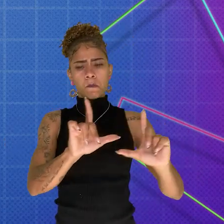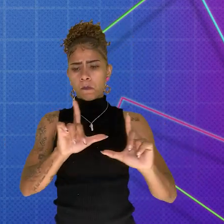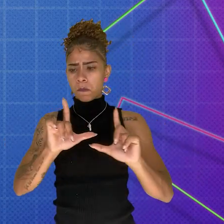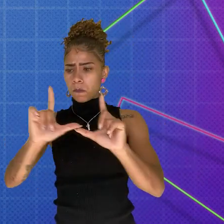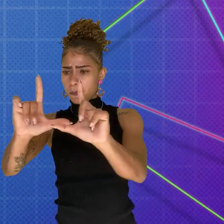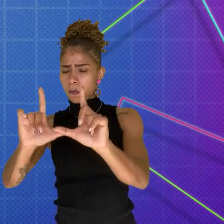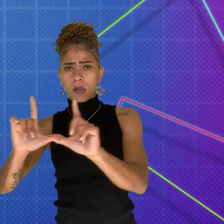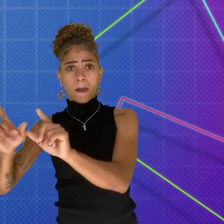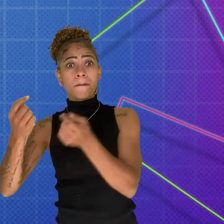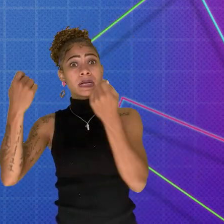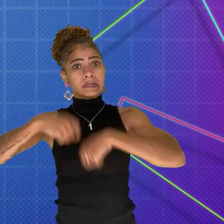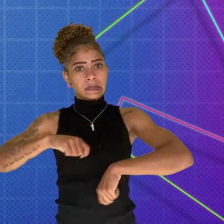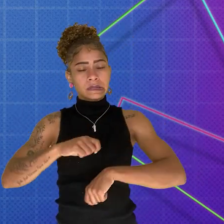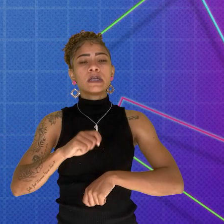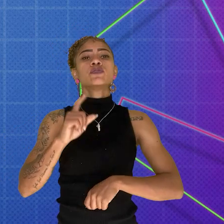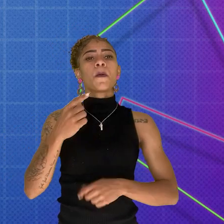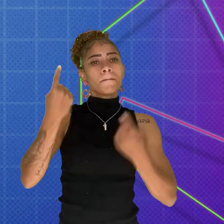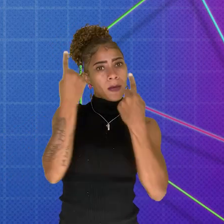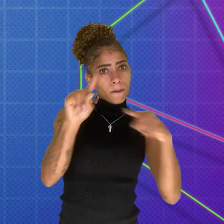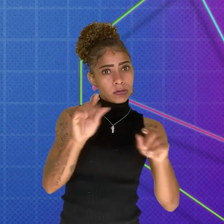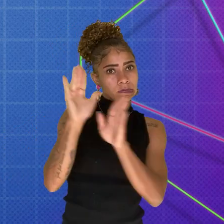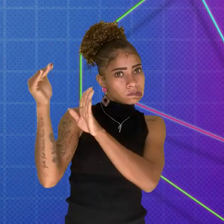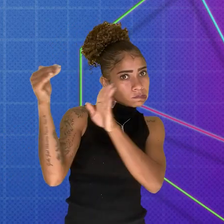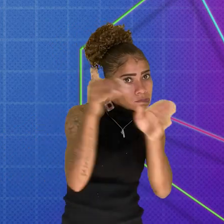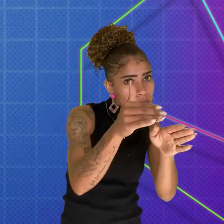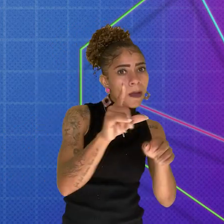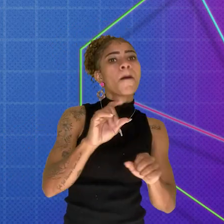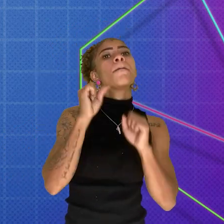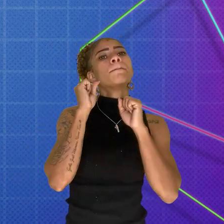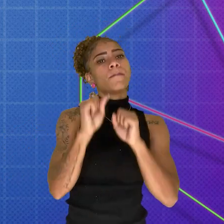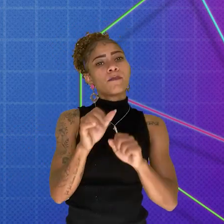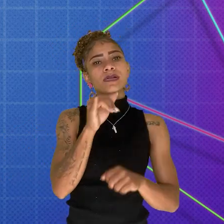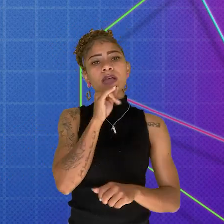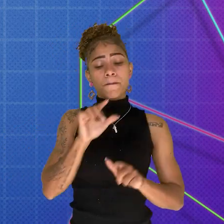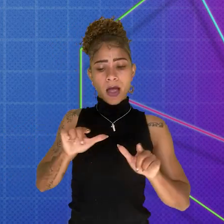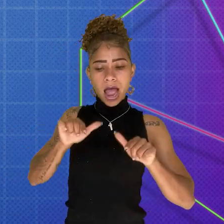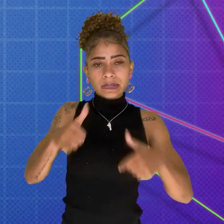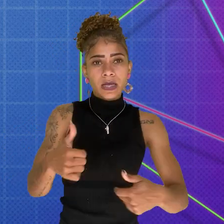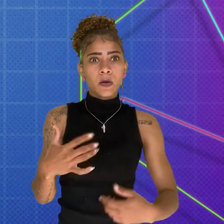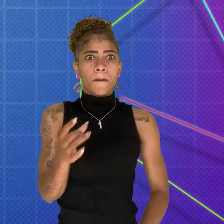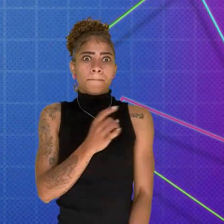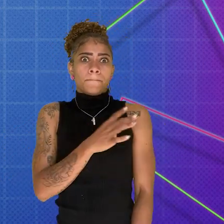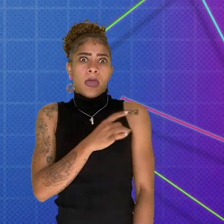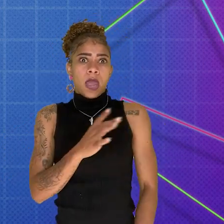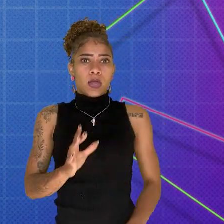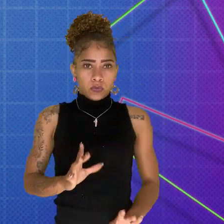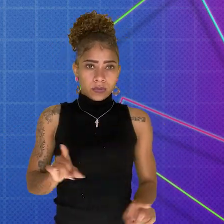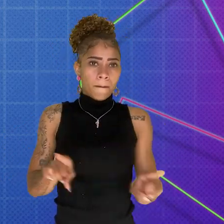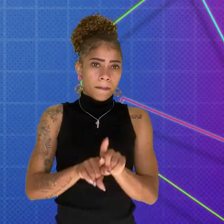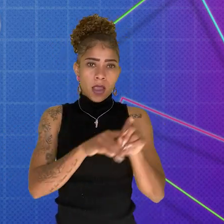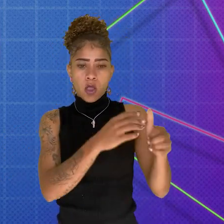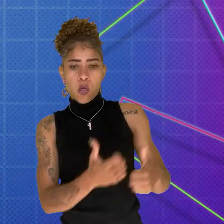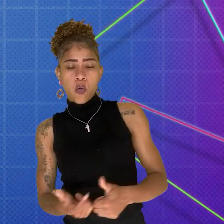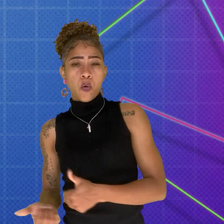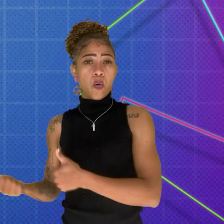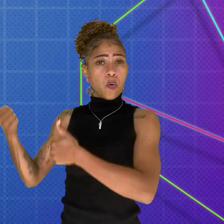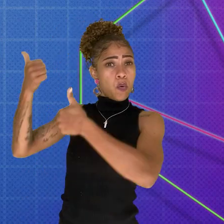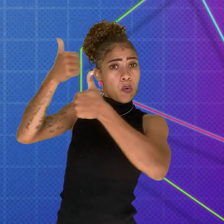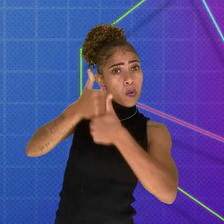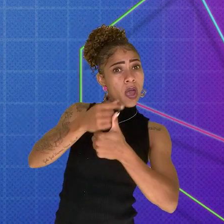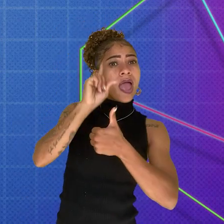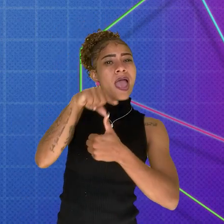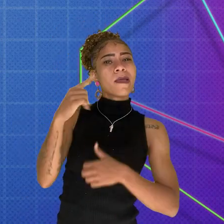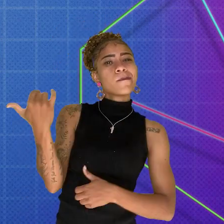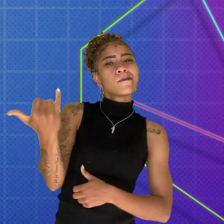momentos chaves que requerem uma música específica. Isso pode incluir cenas de ação, tensão, triunfo e etc.